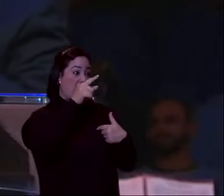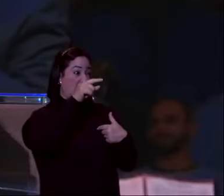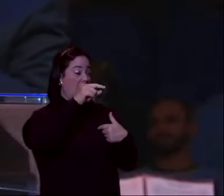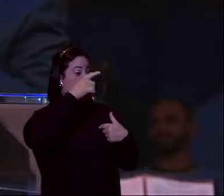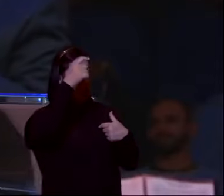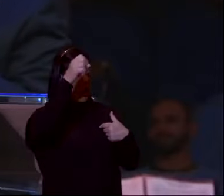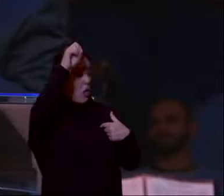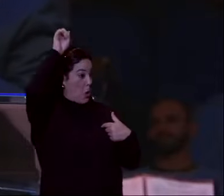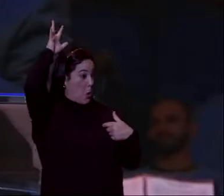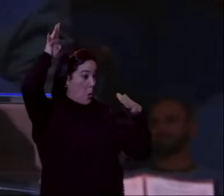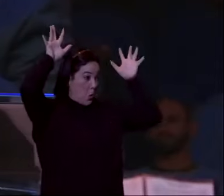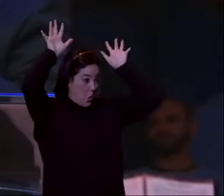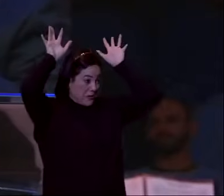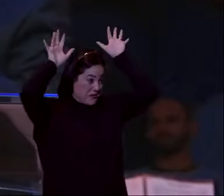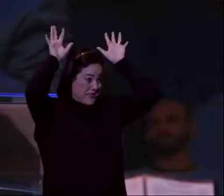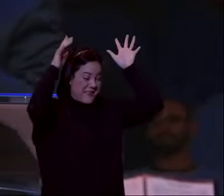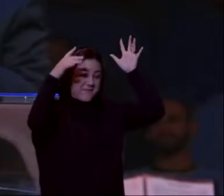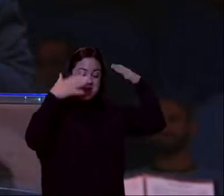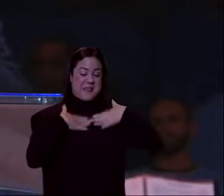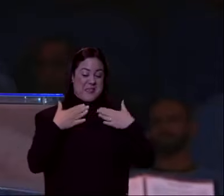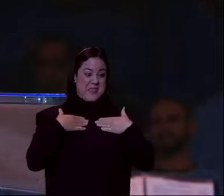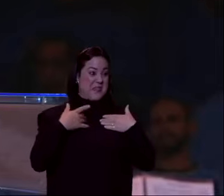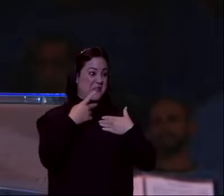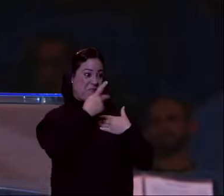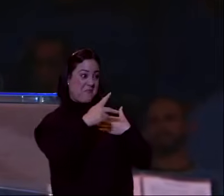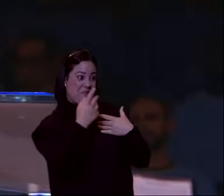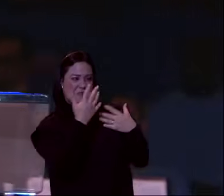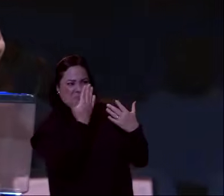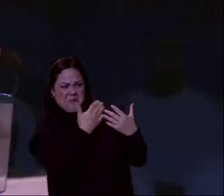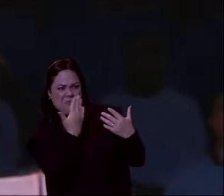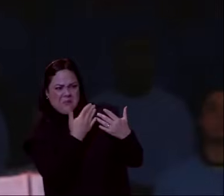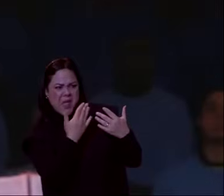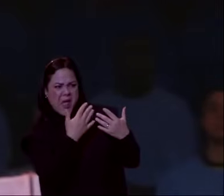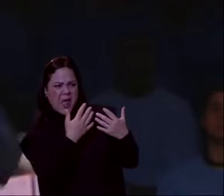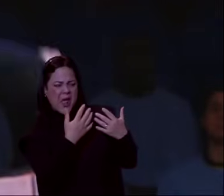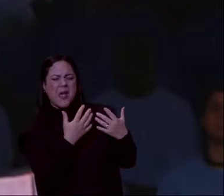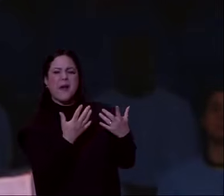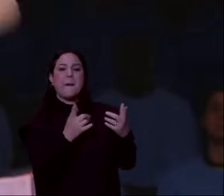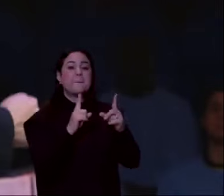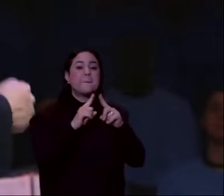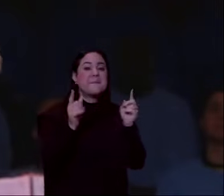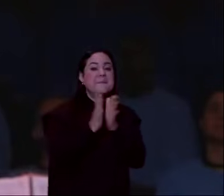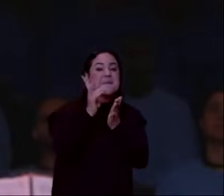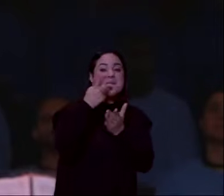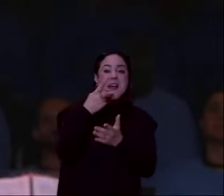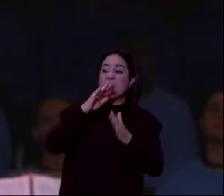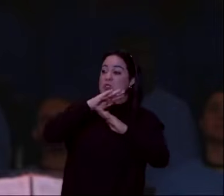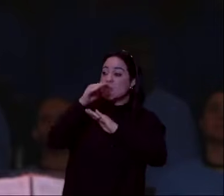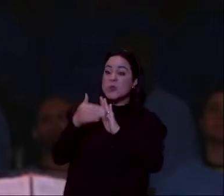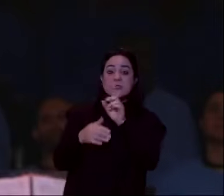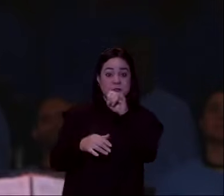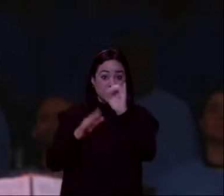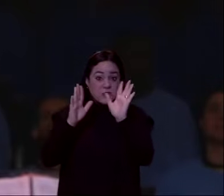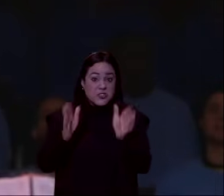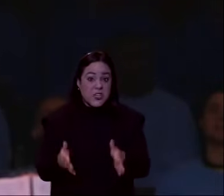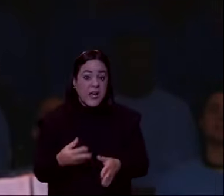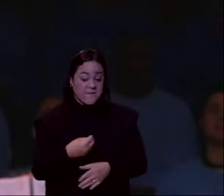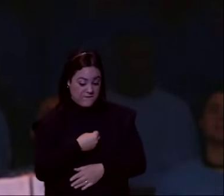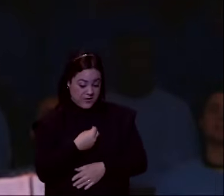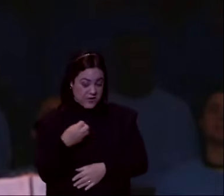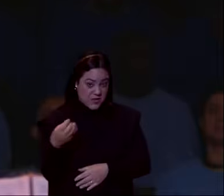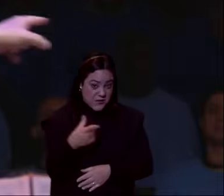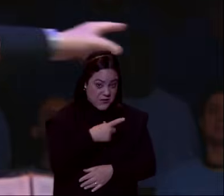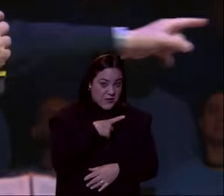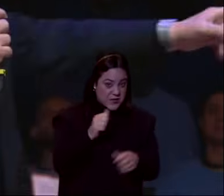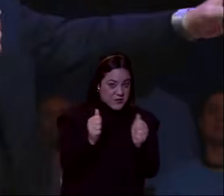você veja o neon na minha cabeça, o que a Bíblia está dizendo com esse sinal é que todos, se você nasceu de novo, se o Espírito